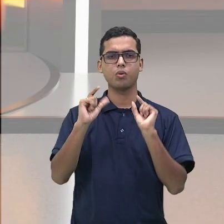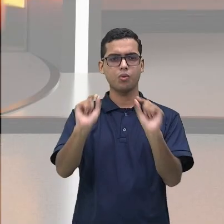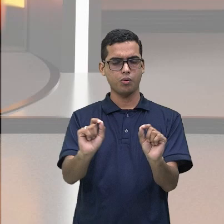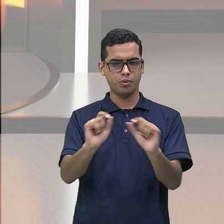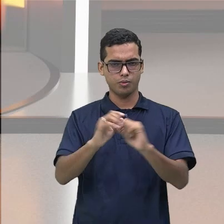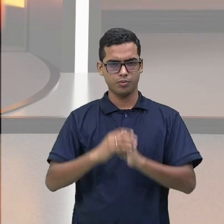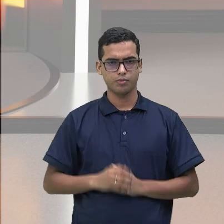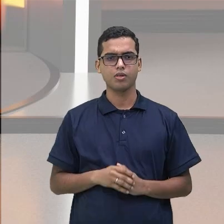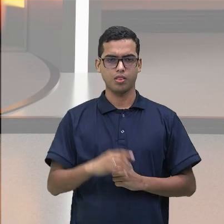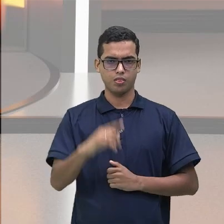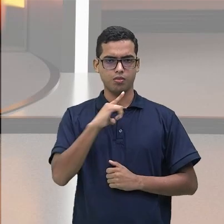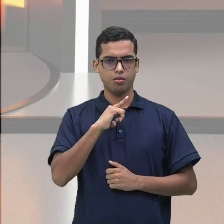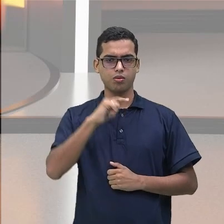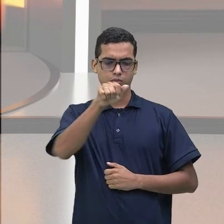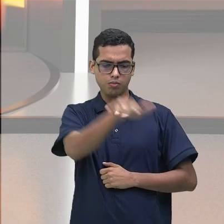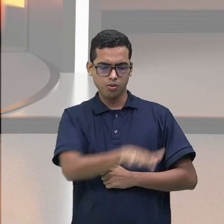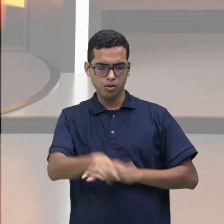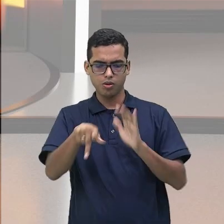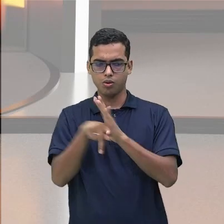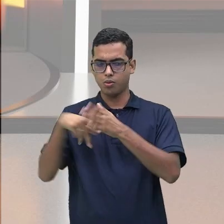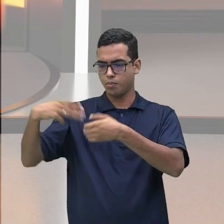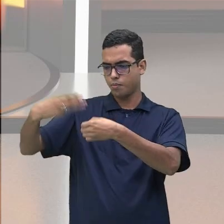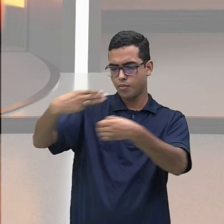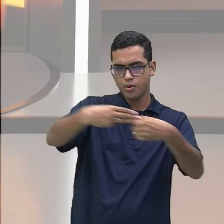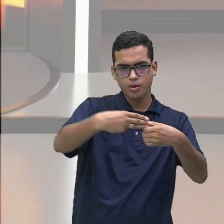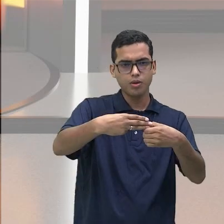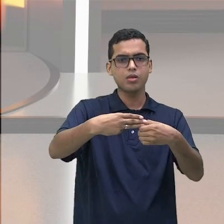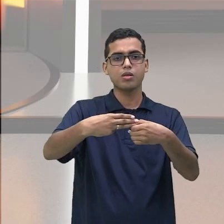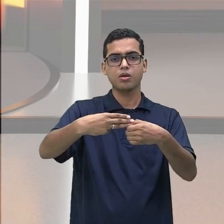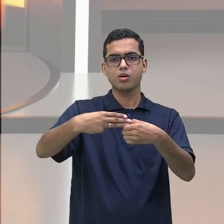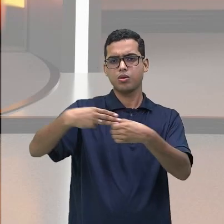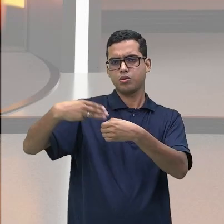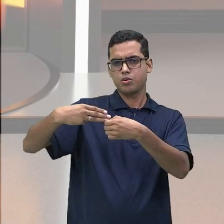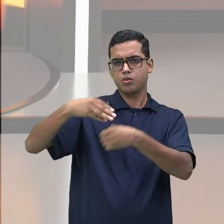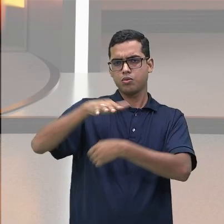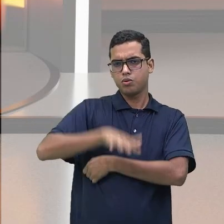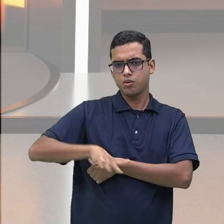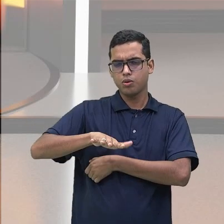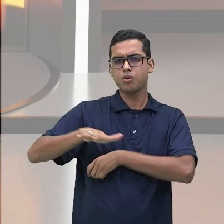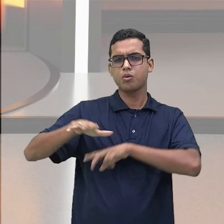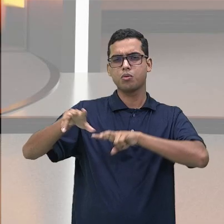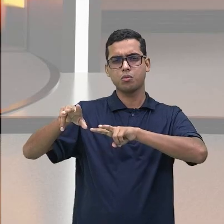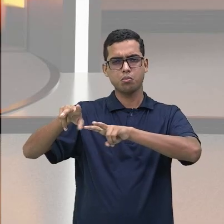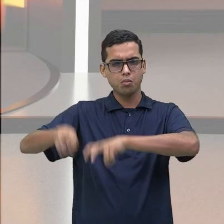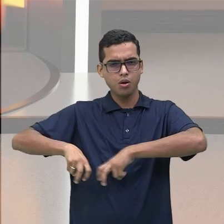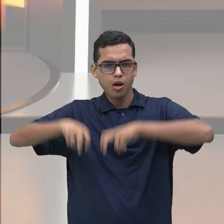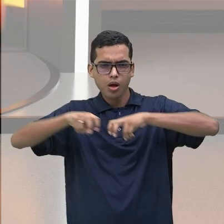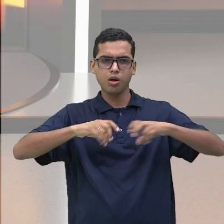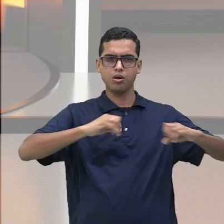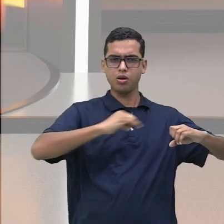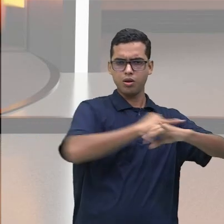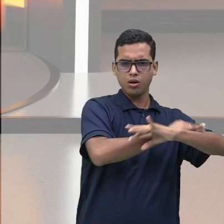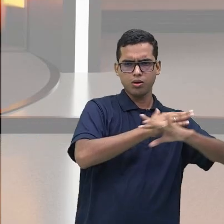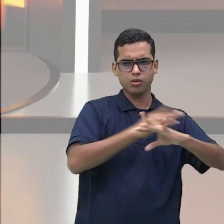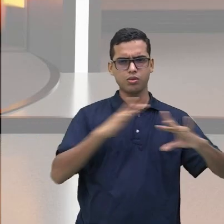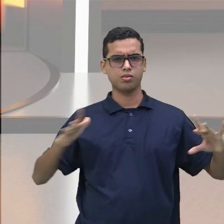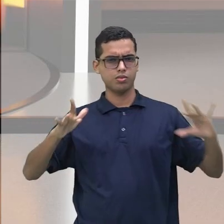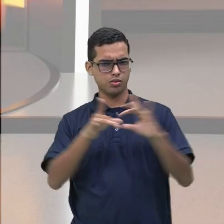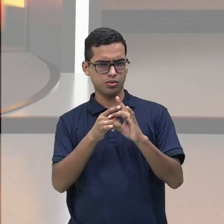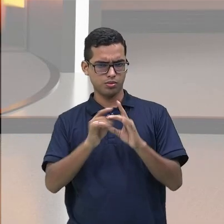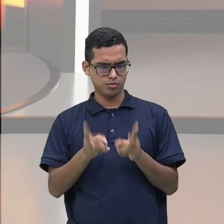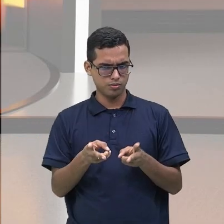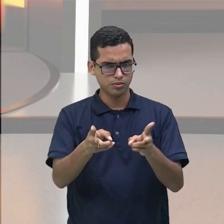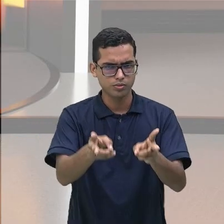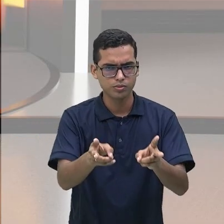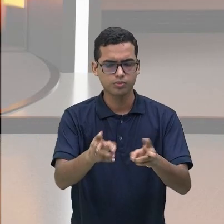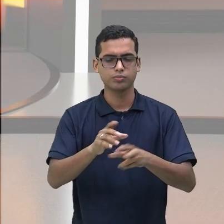praticamente toda a área municipal, que normalmente acaba só tendo essa ligação urbana, mas lembrando que não é